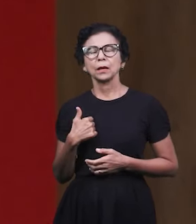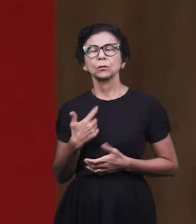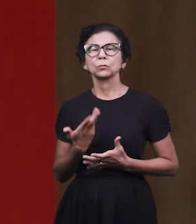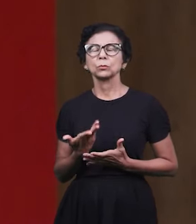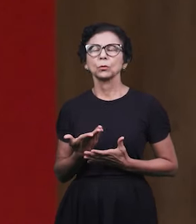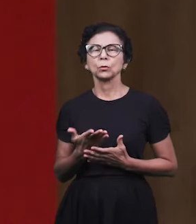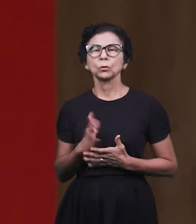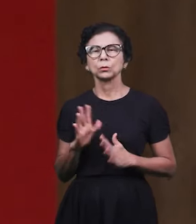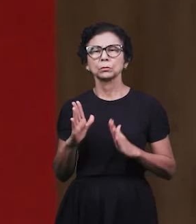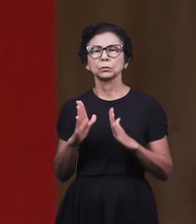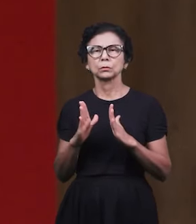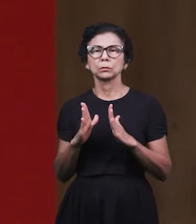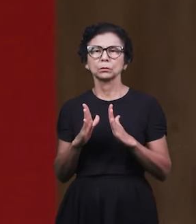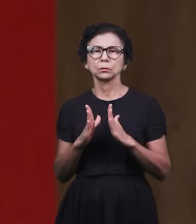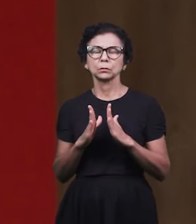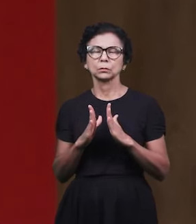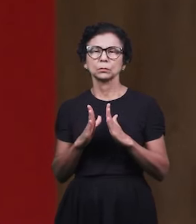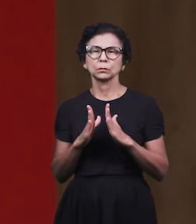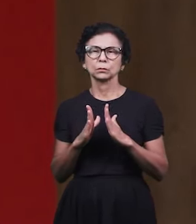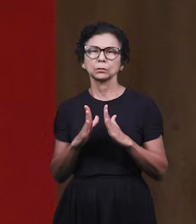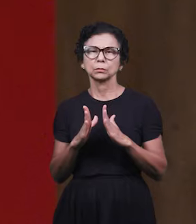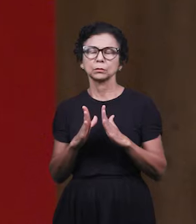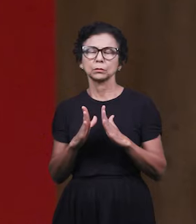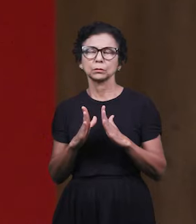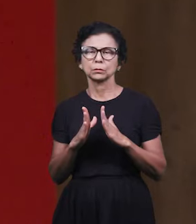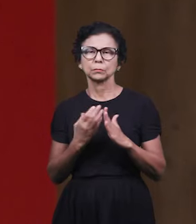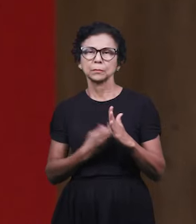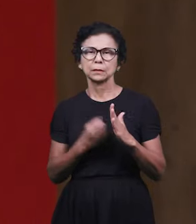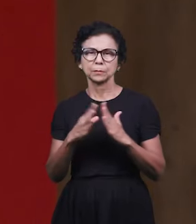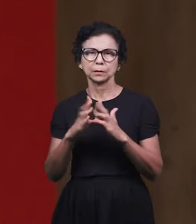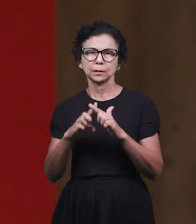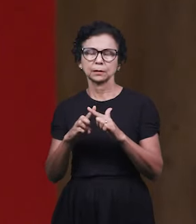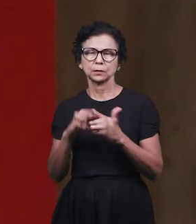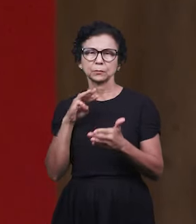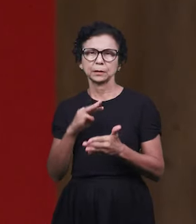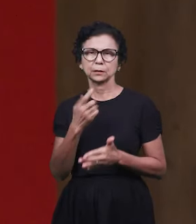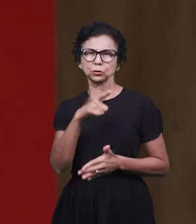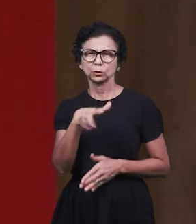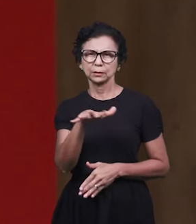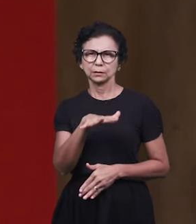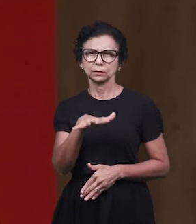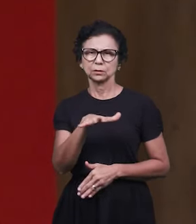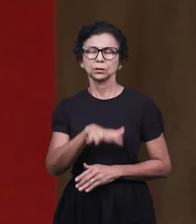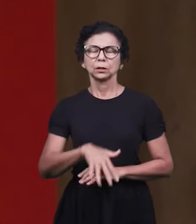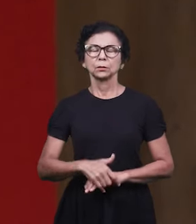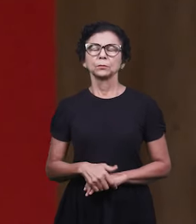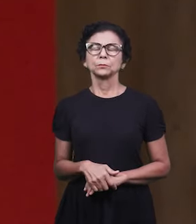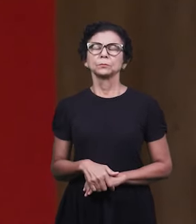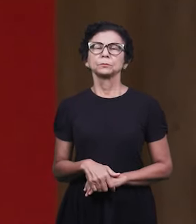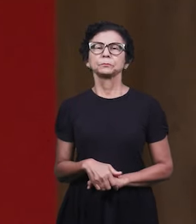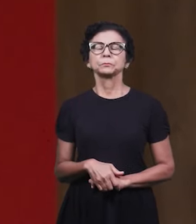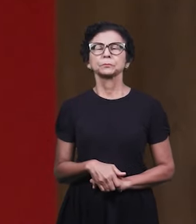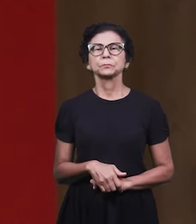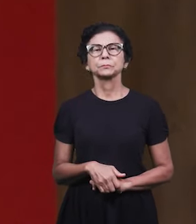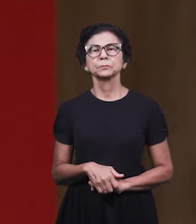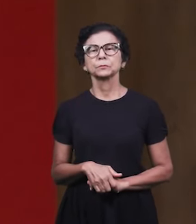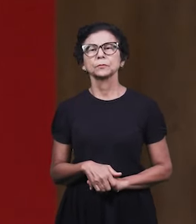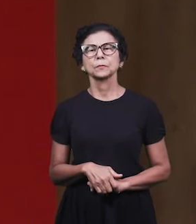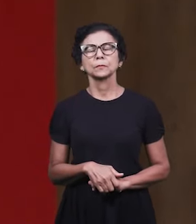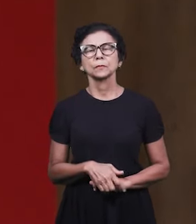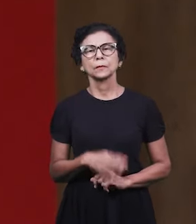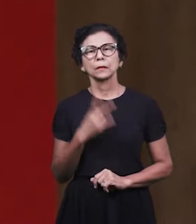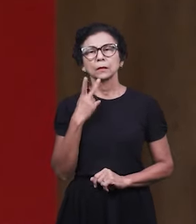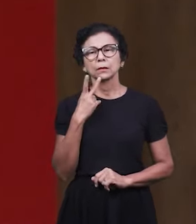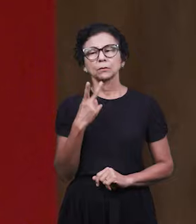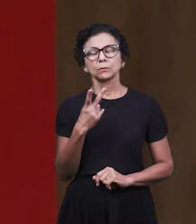lá em Castanheiras. Eu falei para as nossas irmãs, nossas queridas irmãs, eu disse para elas uma coisa,